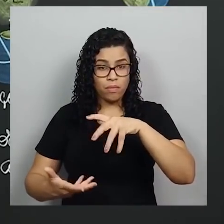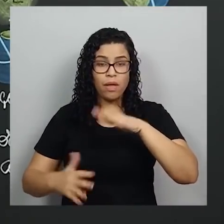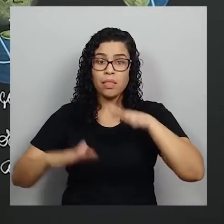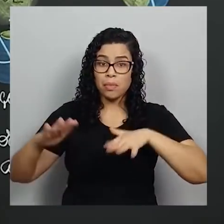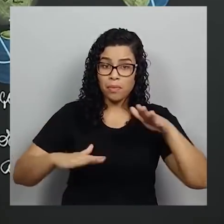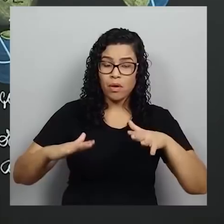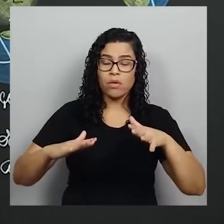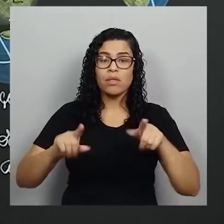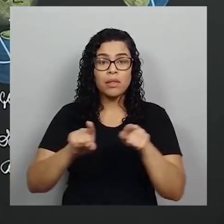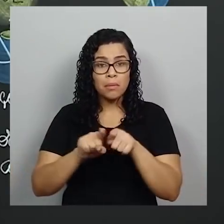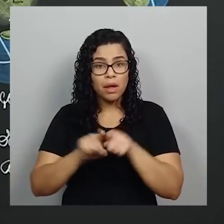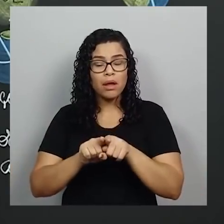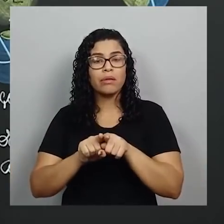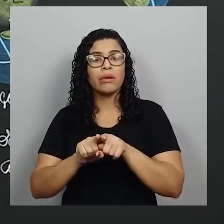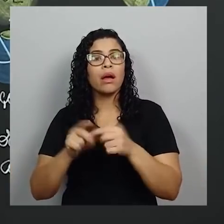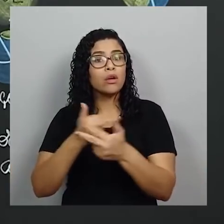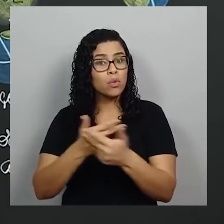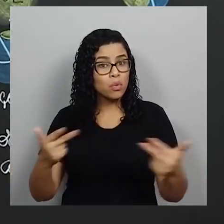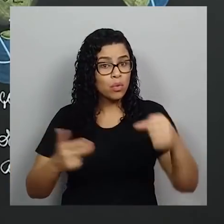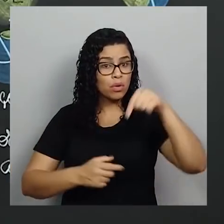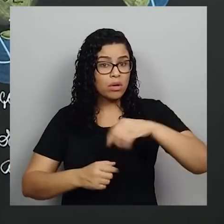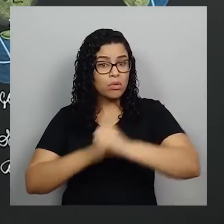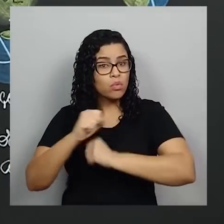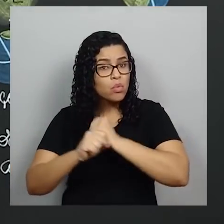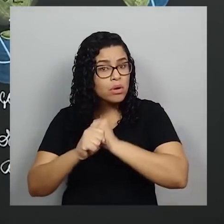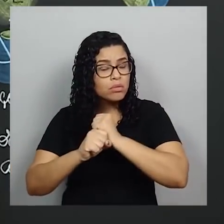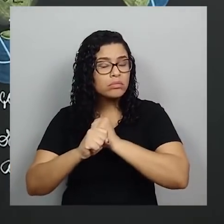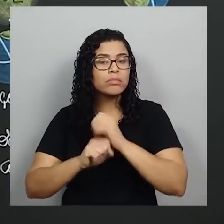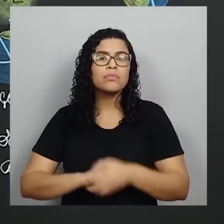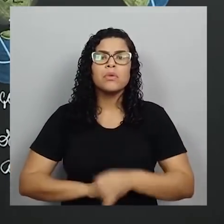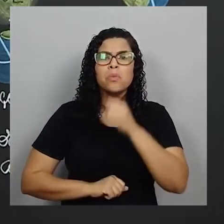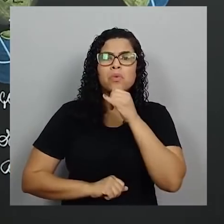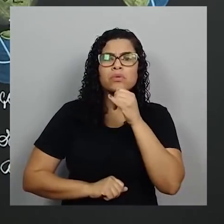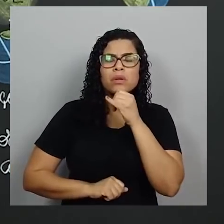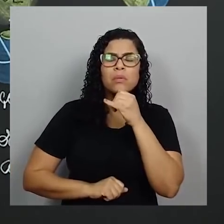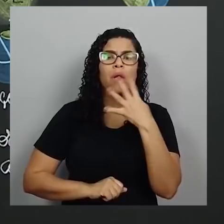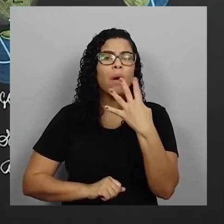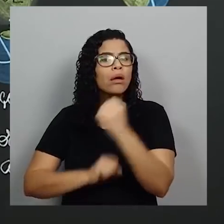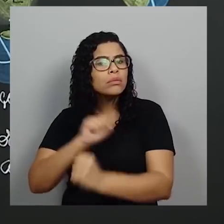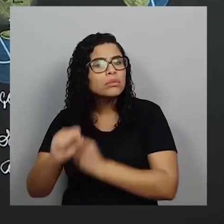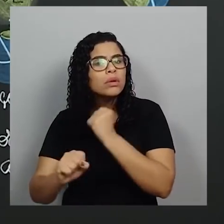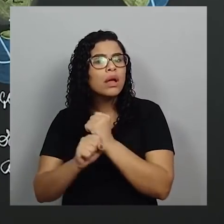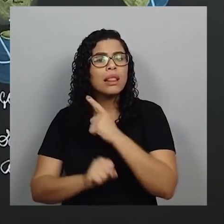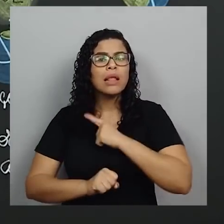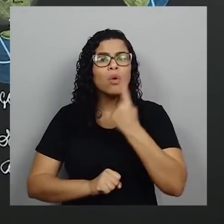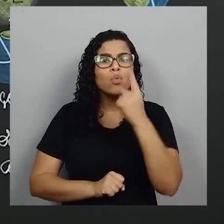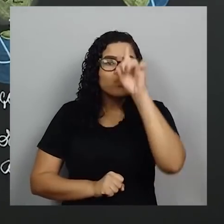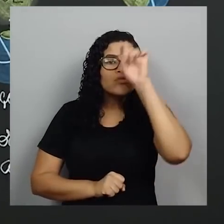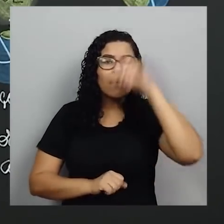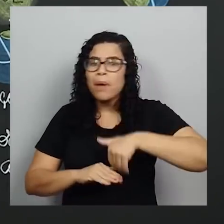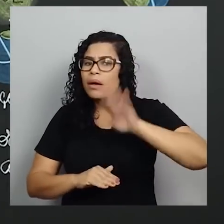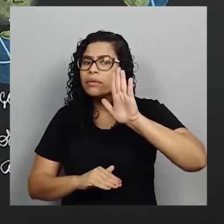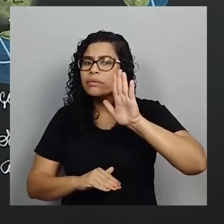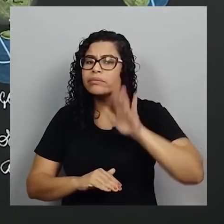clima na Terra, é muito importante para as estações do ano. E a questão do ano bissexto? A cada 4 anos, nós temos um dia a